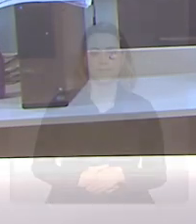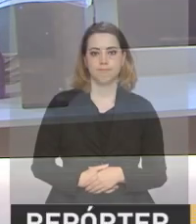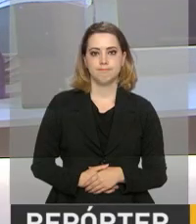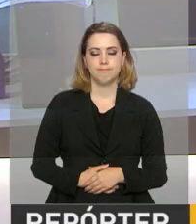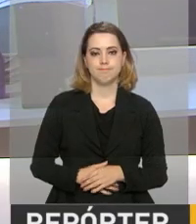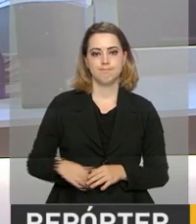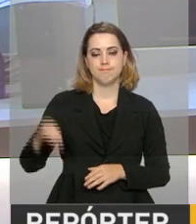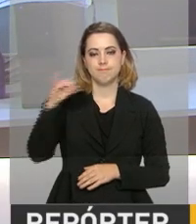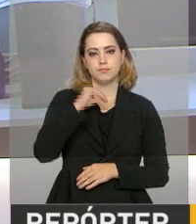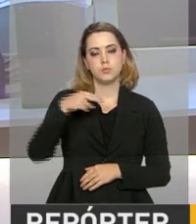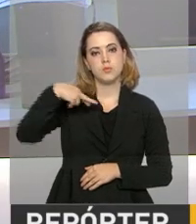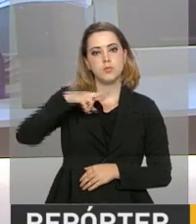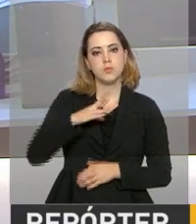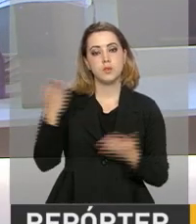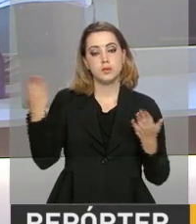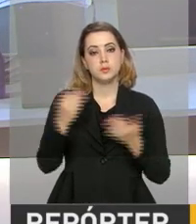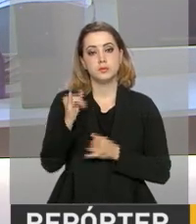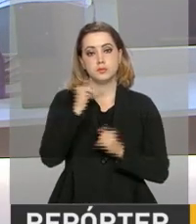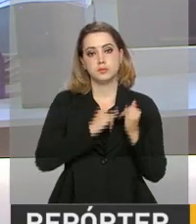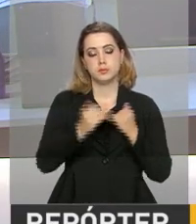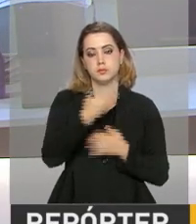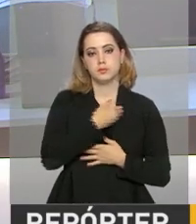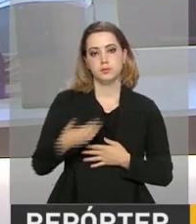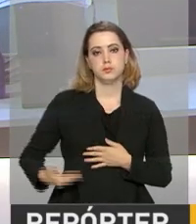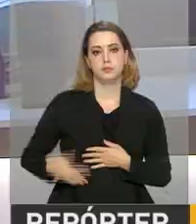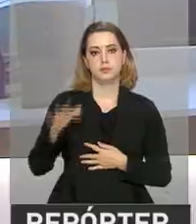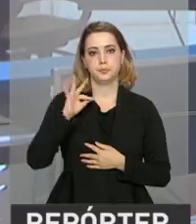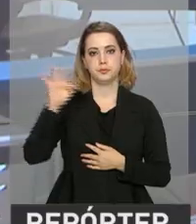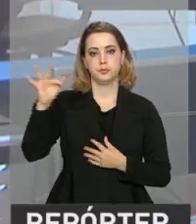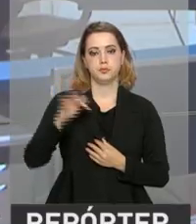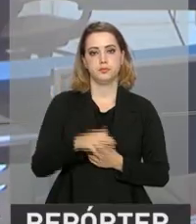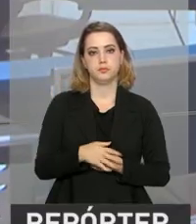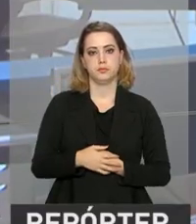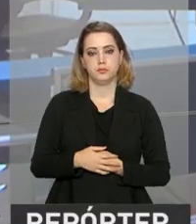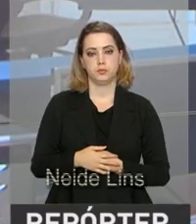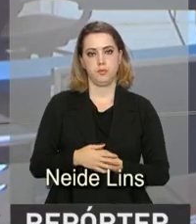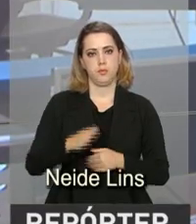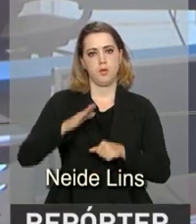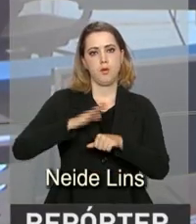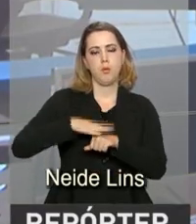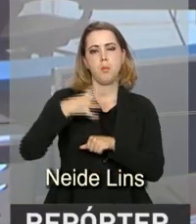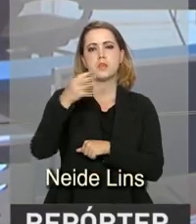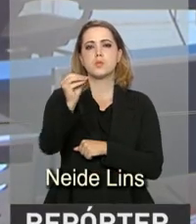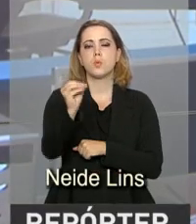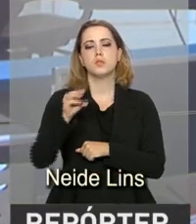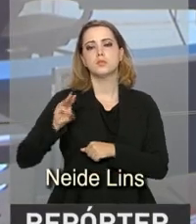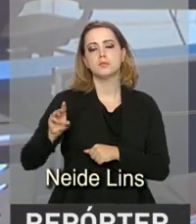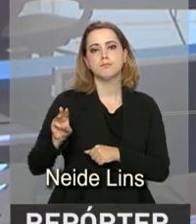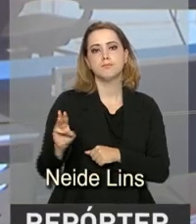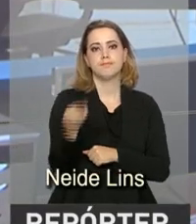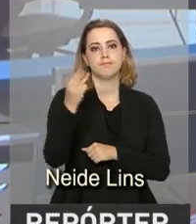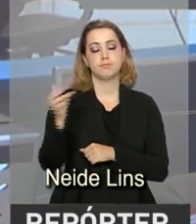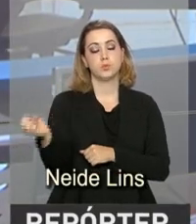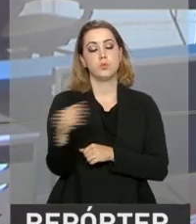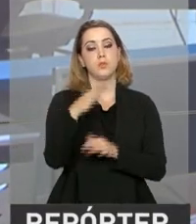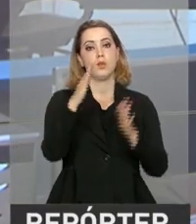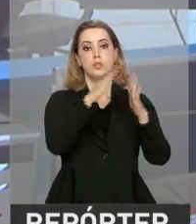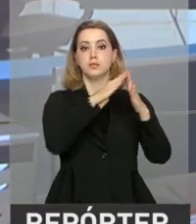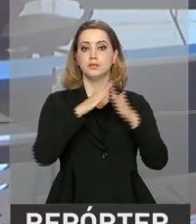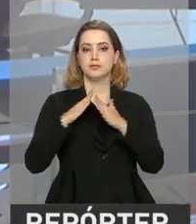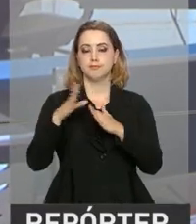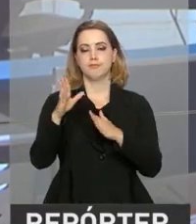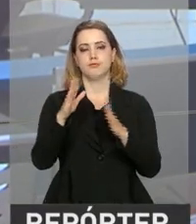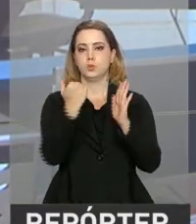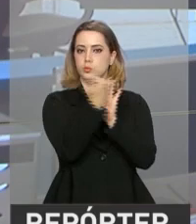Olá o repórter NBR está de volta com as notícias do governo federal mais 40.000 novas unidades para o Minha Casa